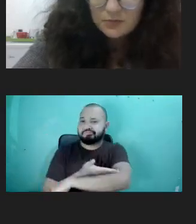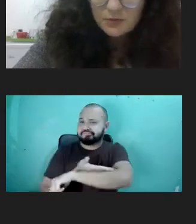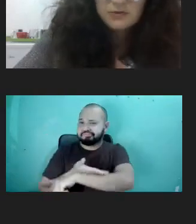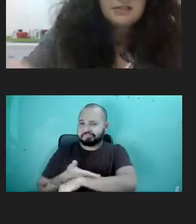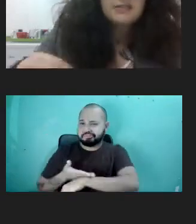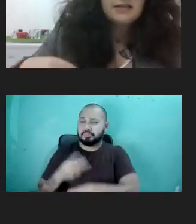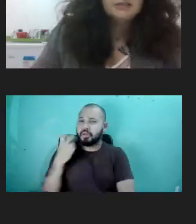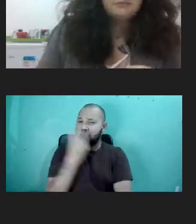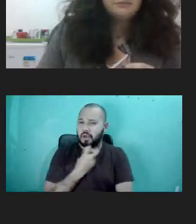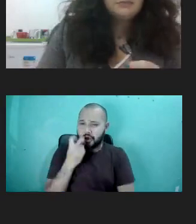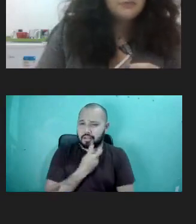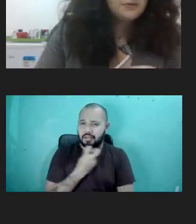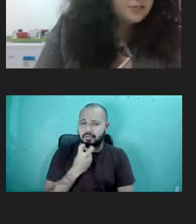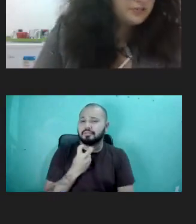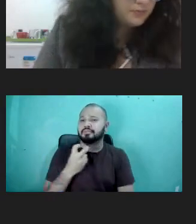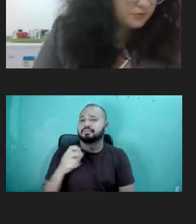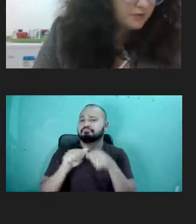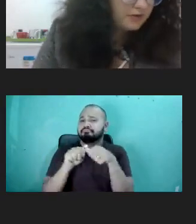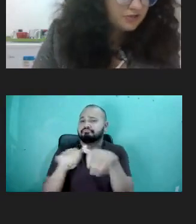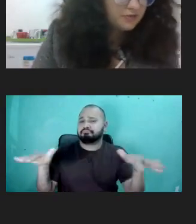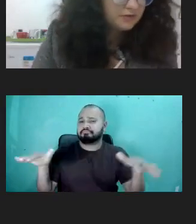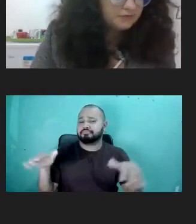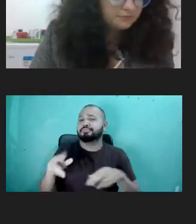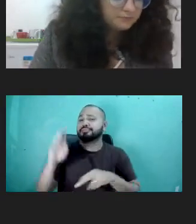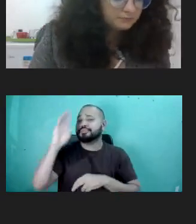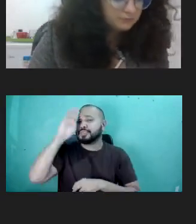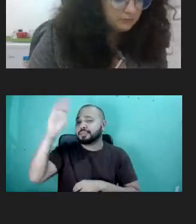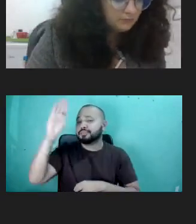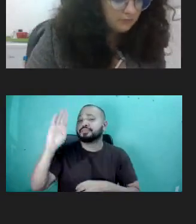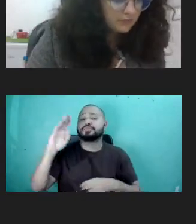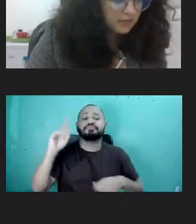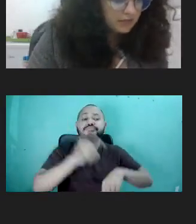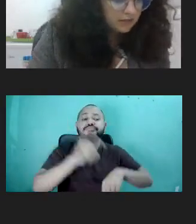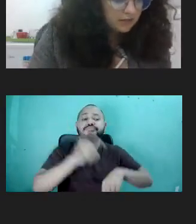muito popularizada, principalmente depois do Congresso de Milão.